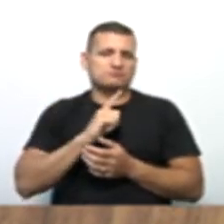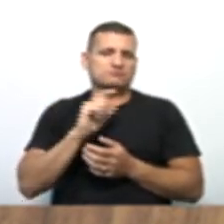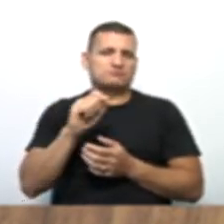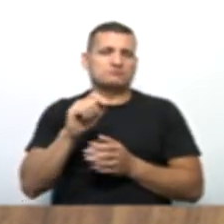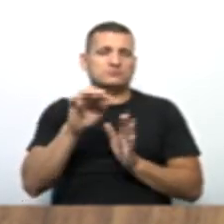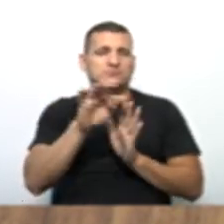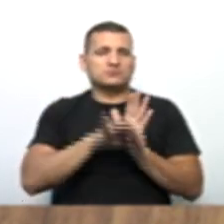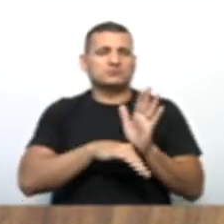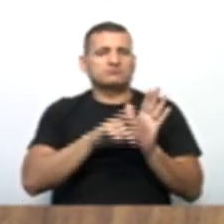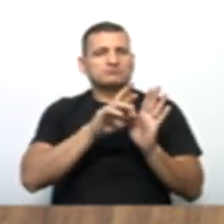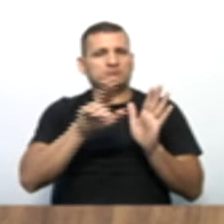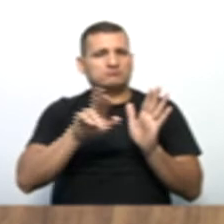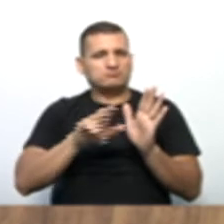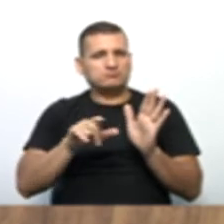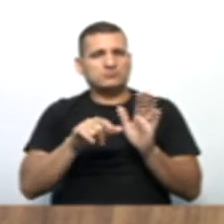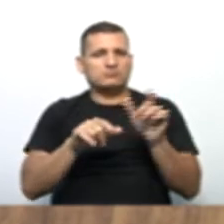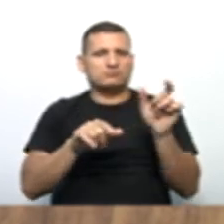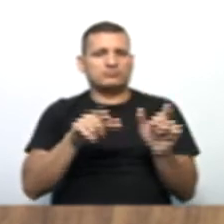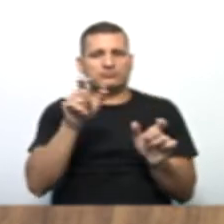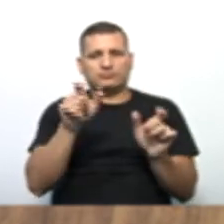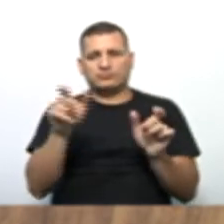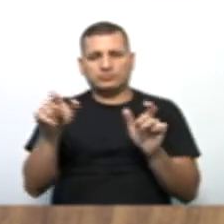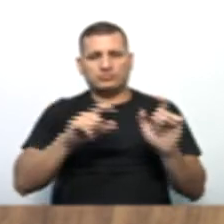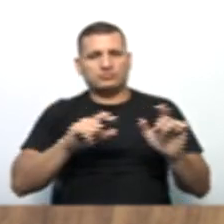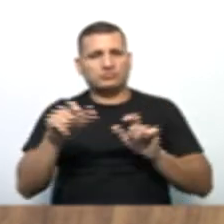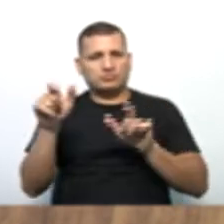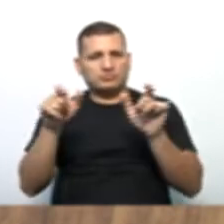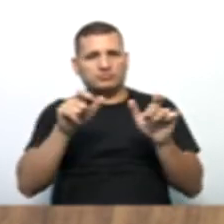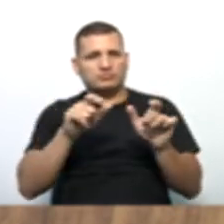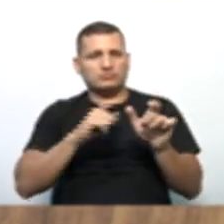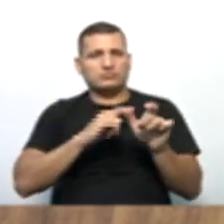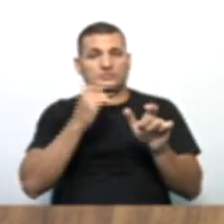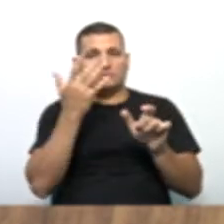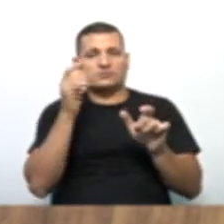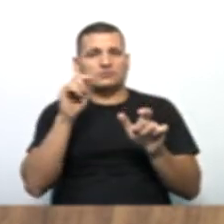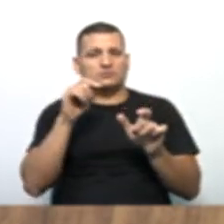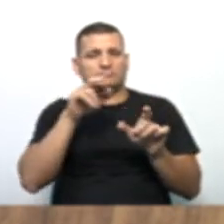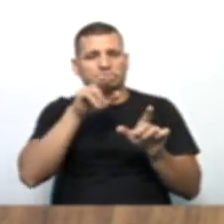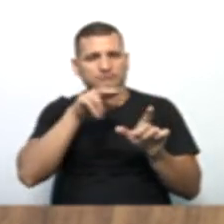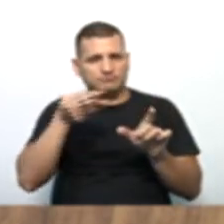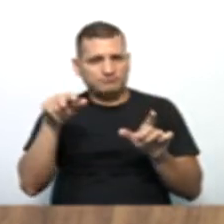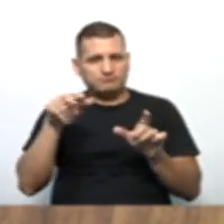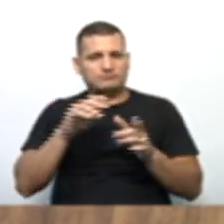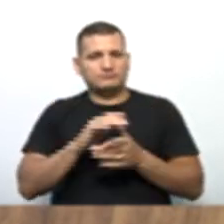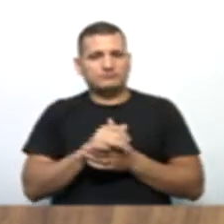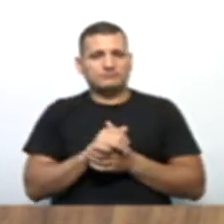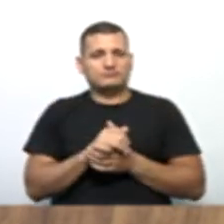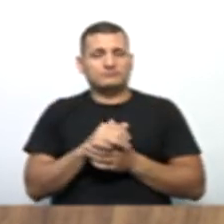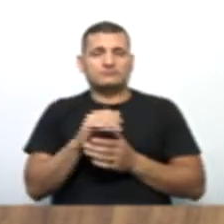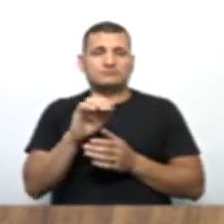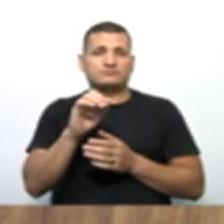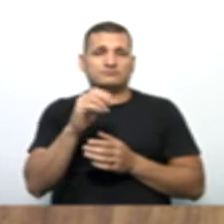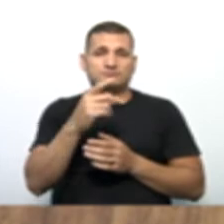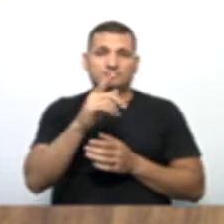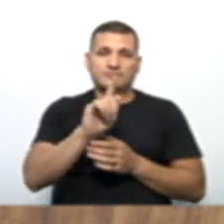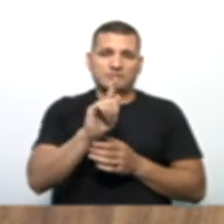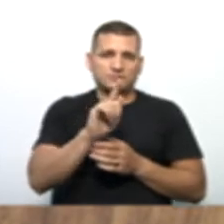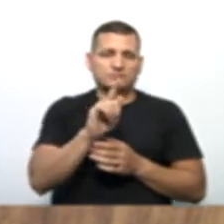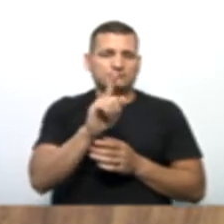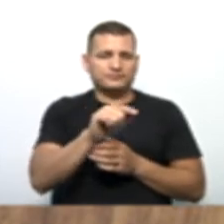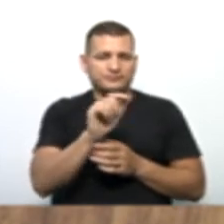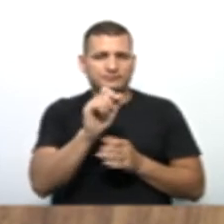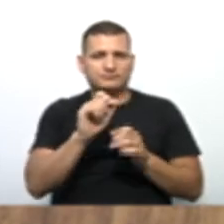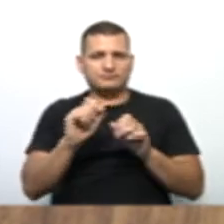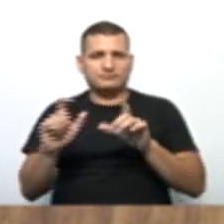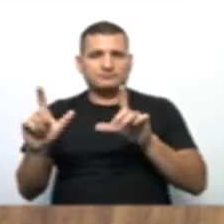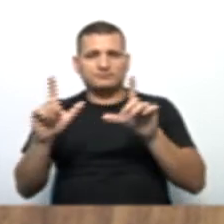e tudo disposto em colunas esá para facilitar a vida do eleitor mesmo quando você abre uma página externa esse texto geralmente